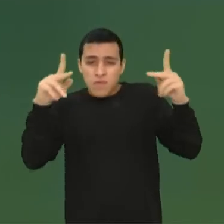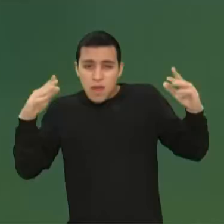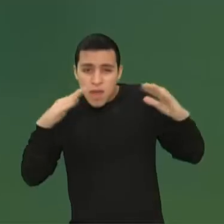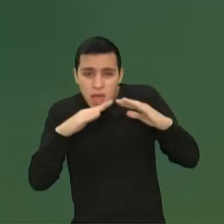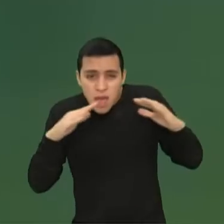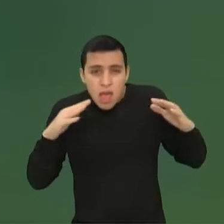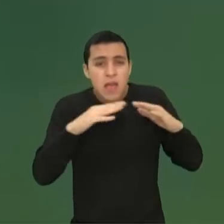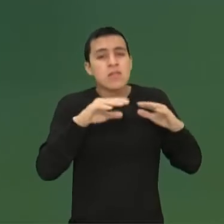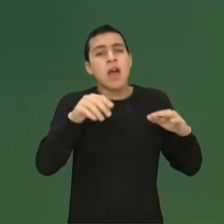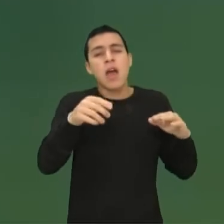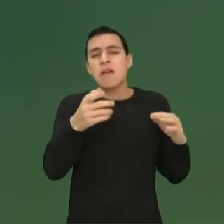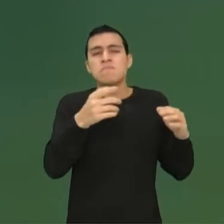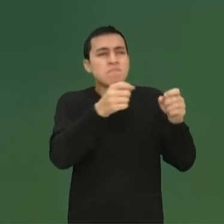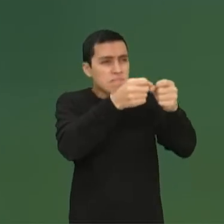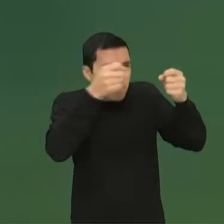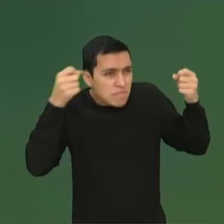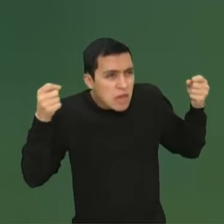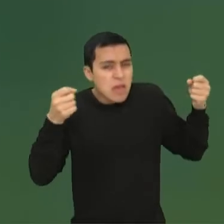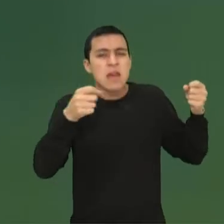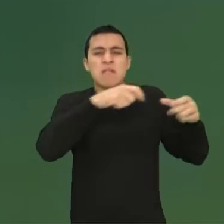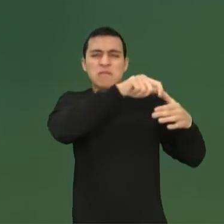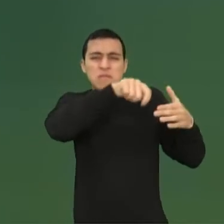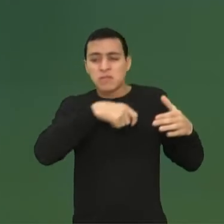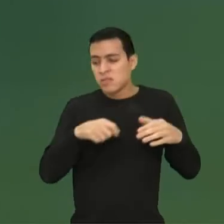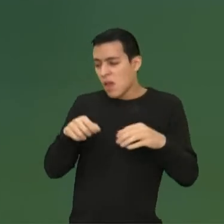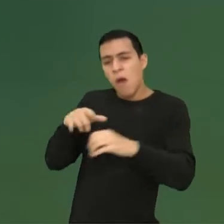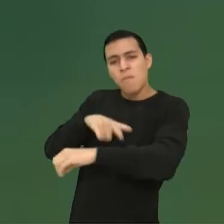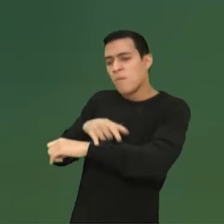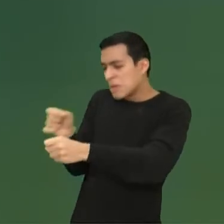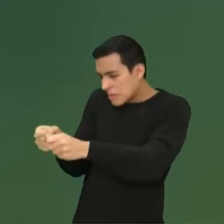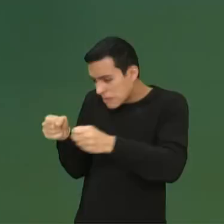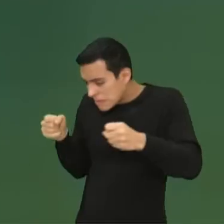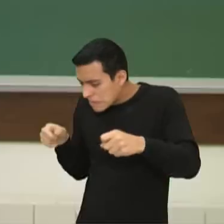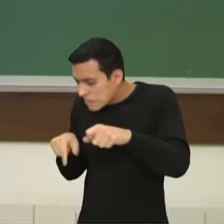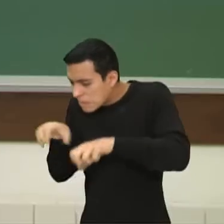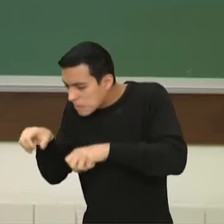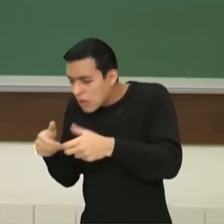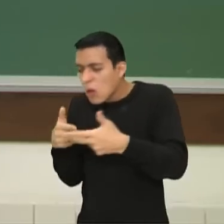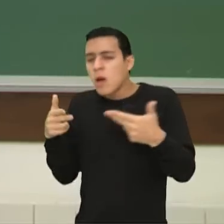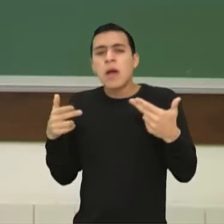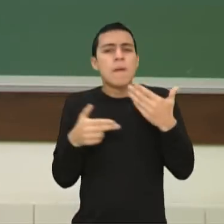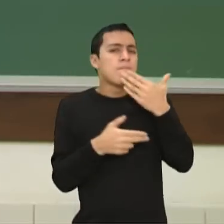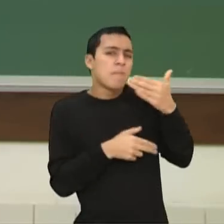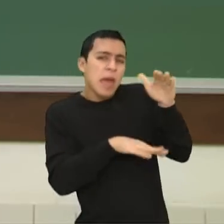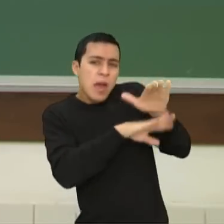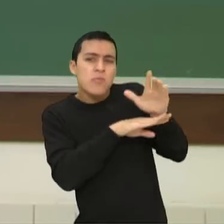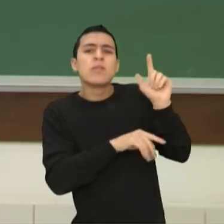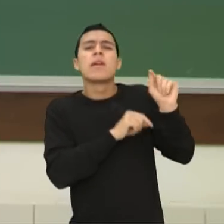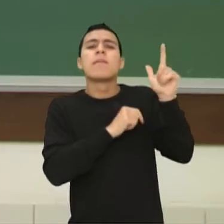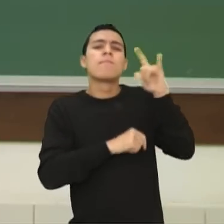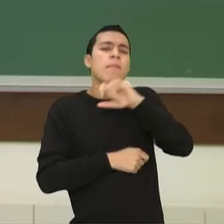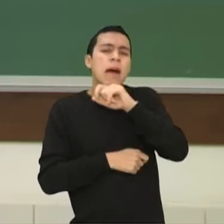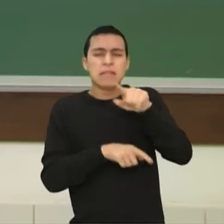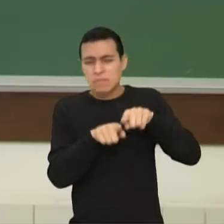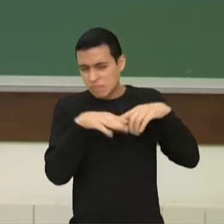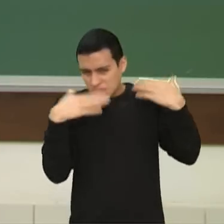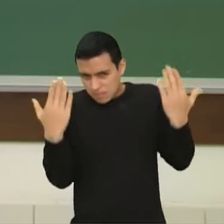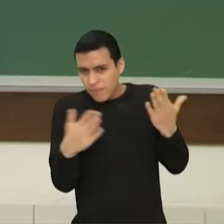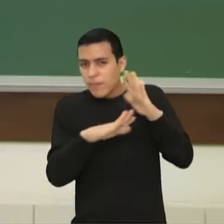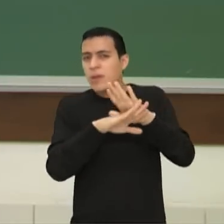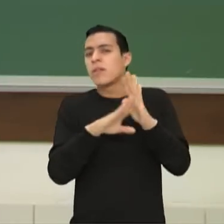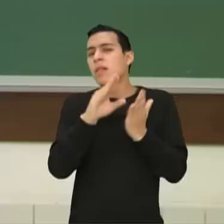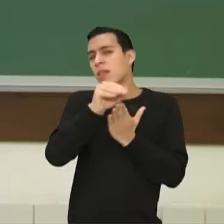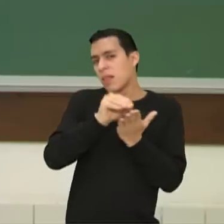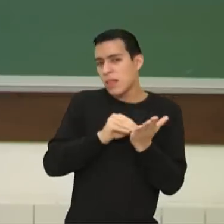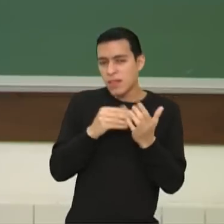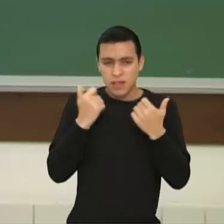cozinha, do banheiro, pede ajuda para a mãe, para a tia, para o irmão, para o pai. Então, Então eu vou dar um tempinho para vocês copiarem essa tabela no